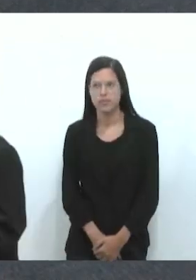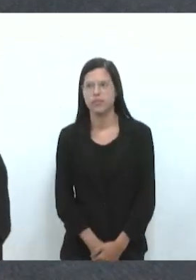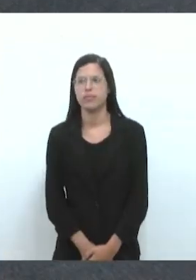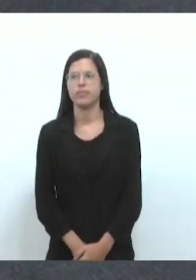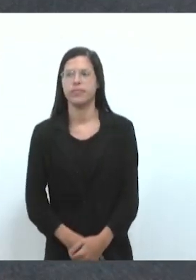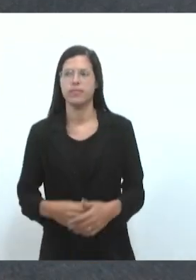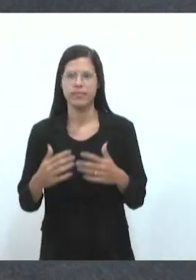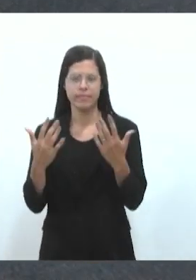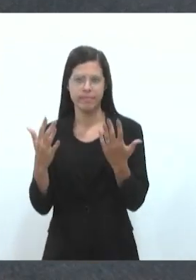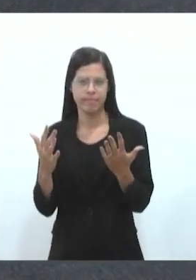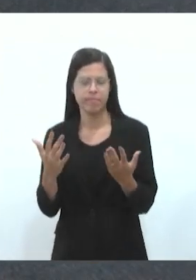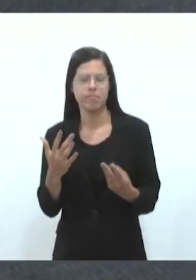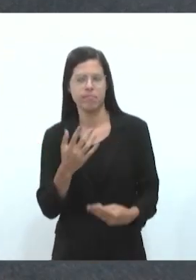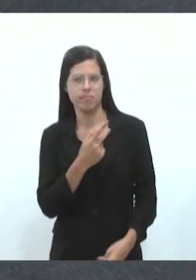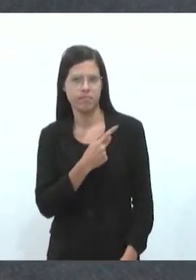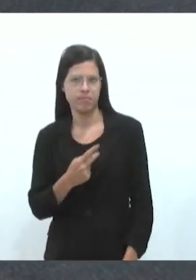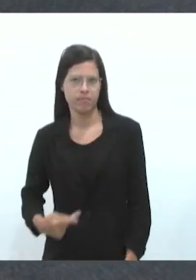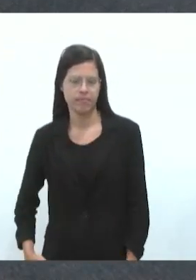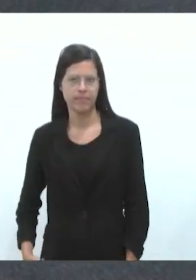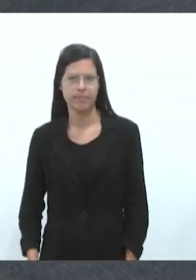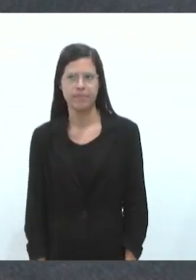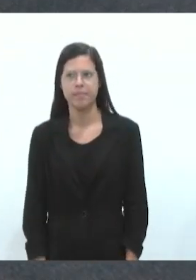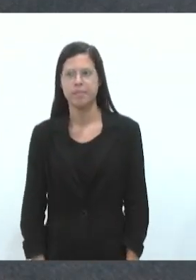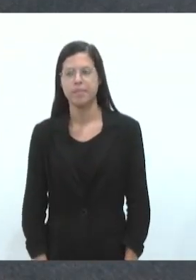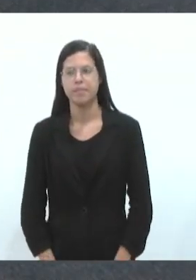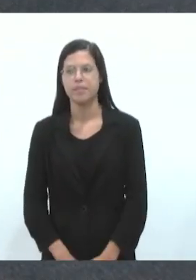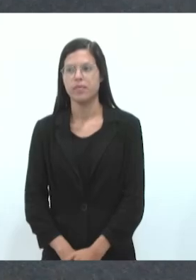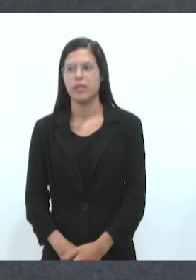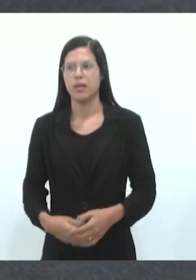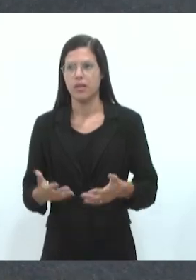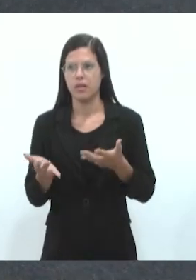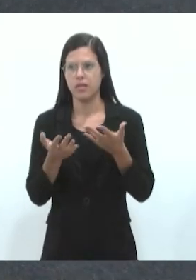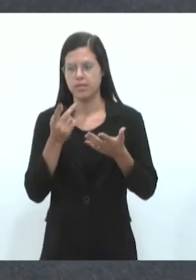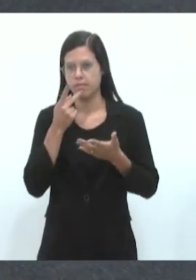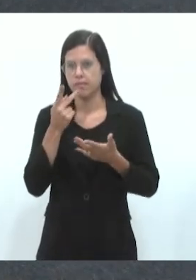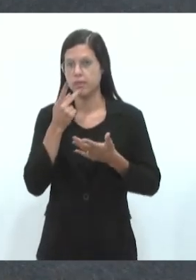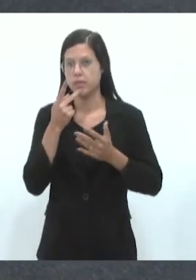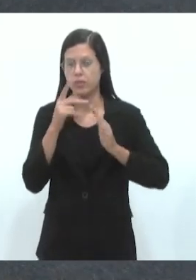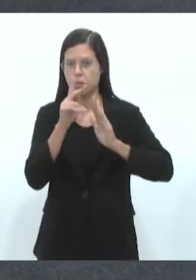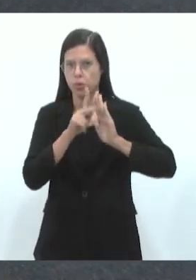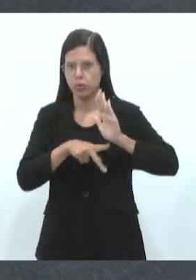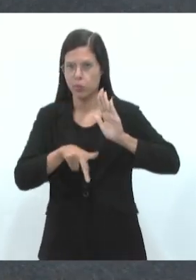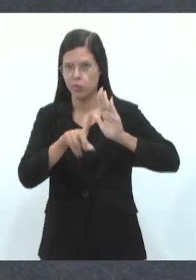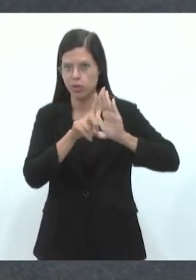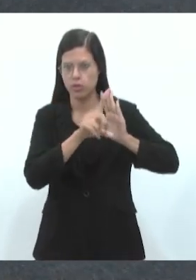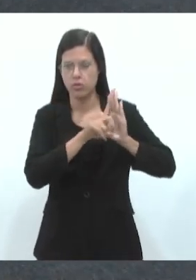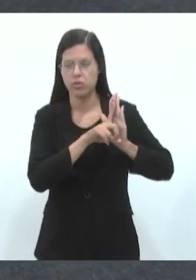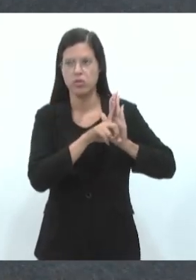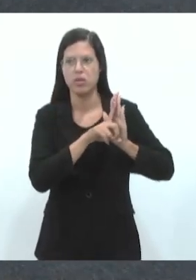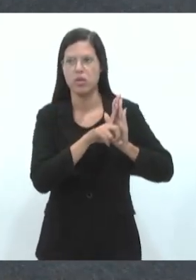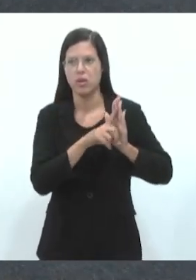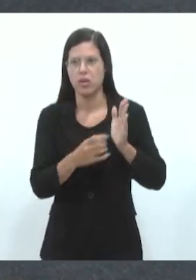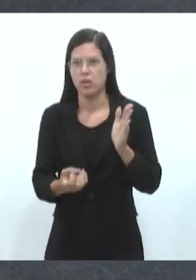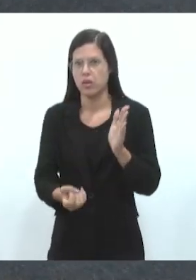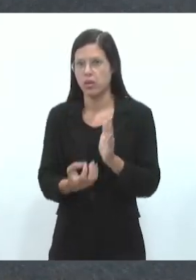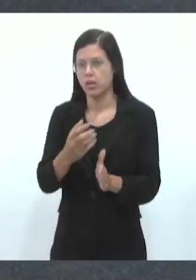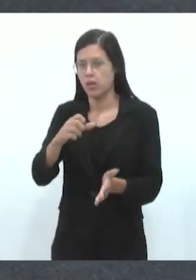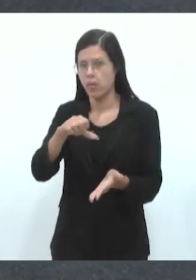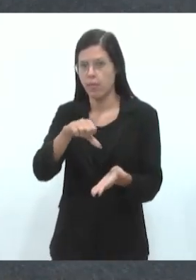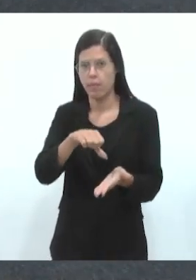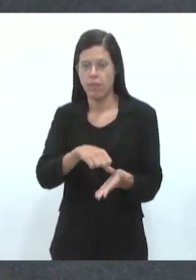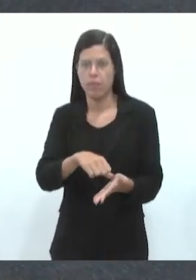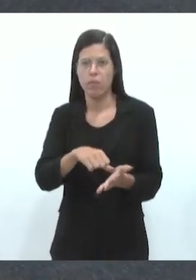Obrigada. Queria dizer que esse nosso projeto de lei, que institui o Polo Agroecológico